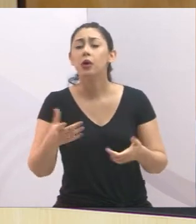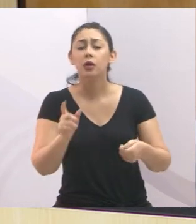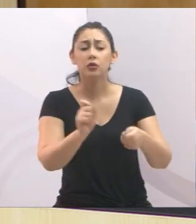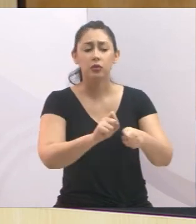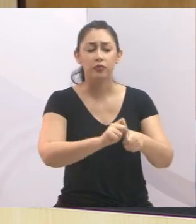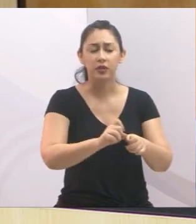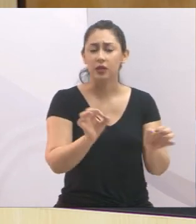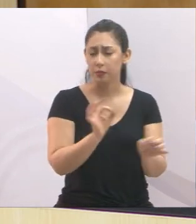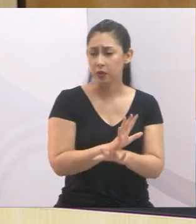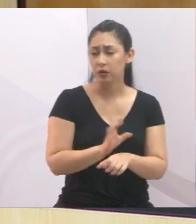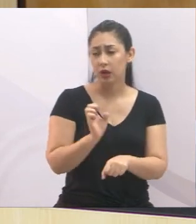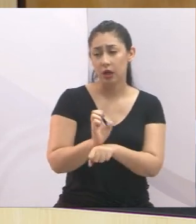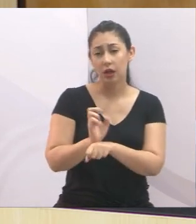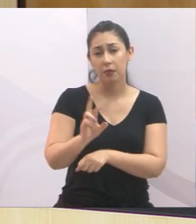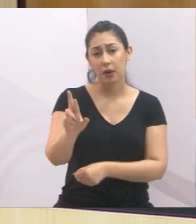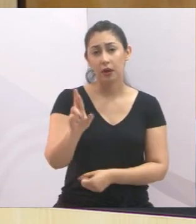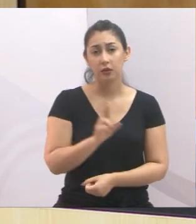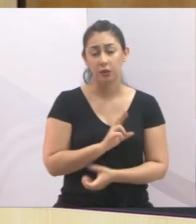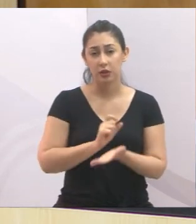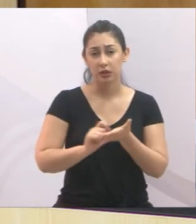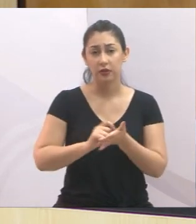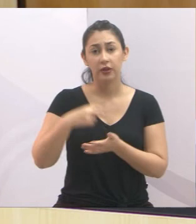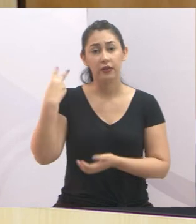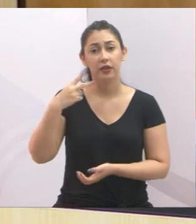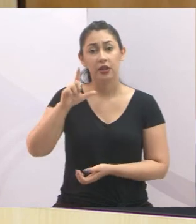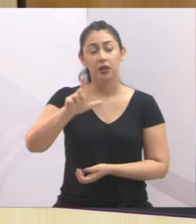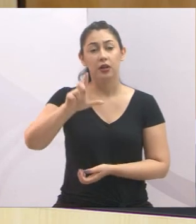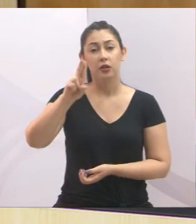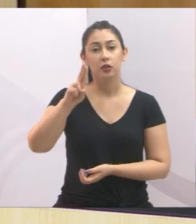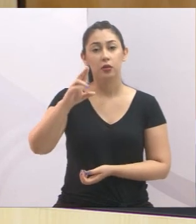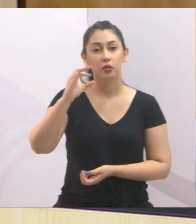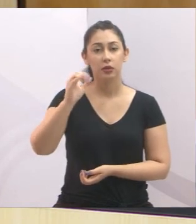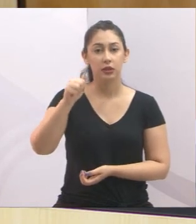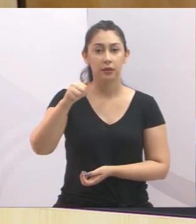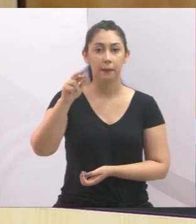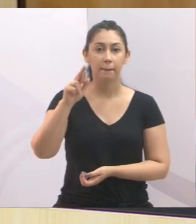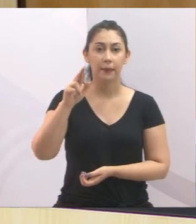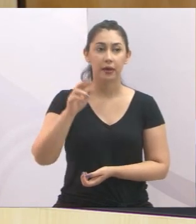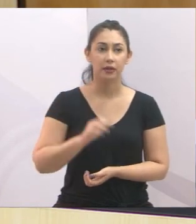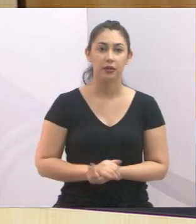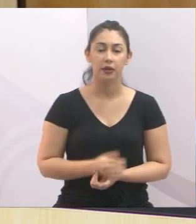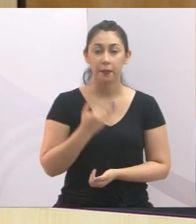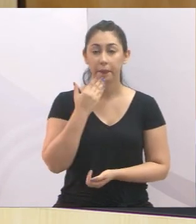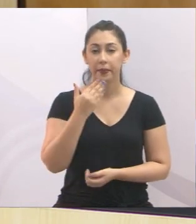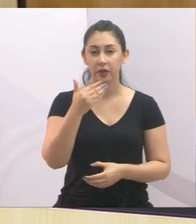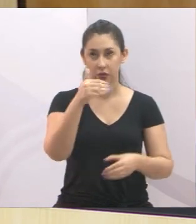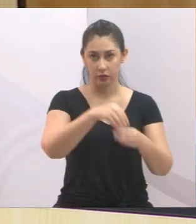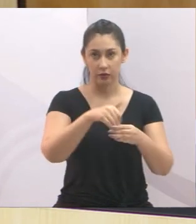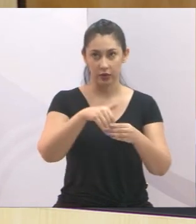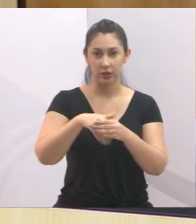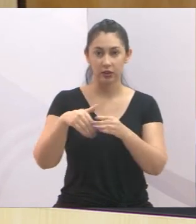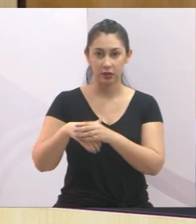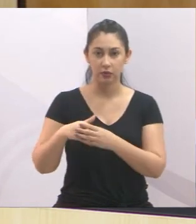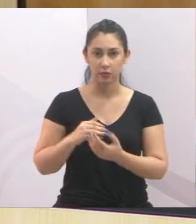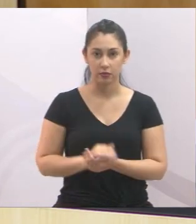aplicação? Ao aguardo de manifestação subscrevemos, vereadora Lucimar Ponciano. Senhor presidente, foi solicitado votação.